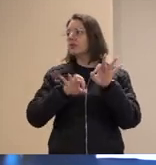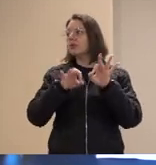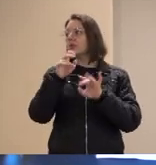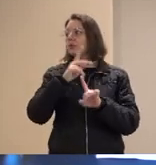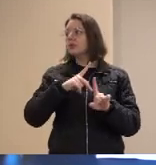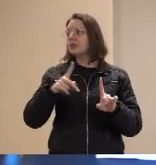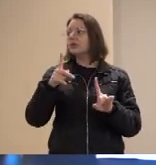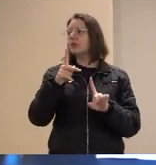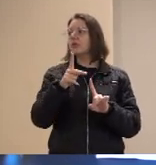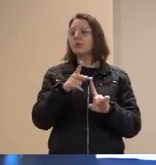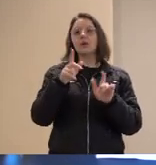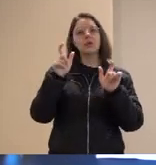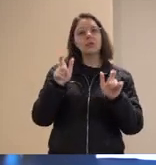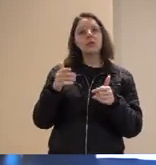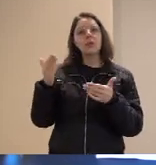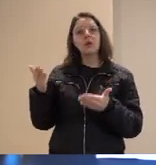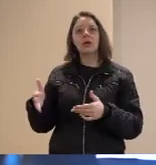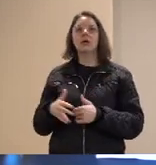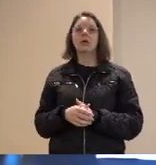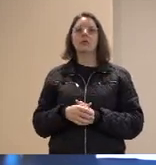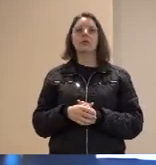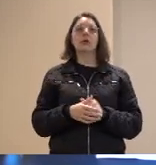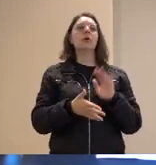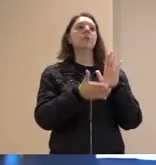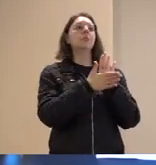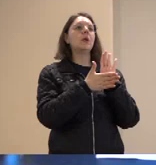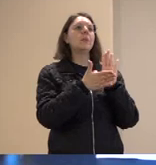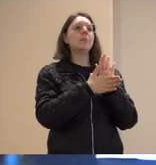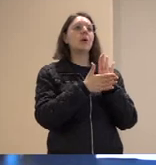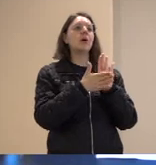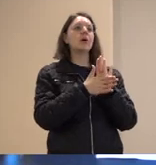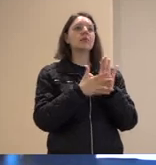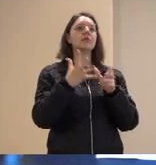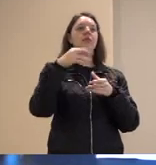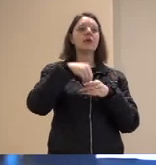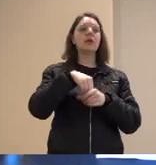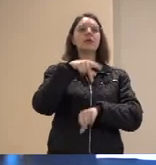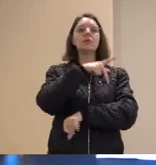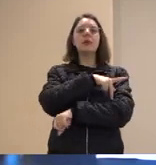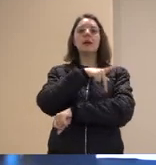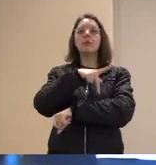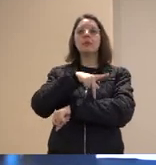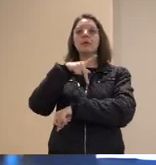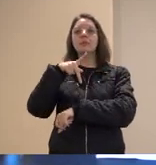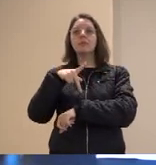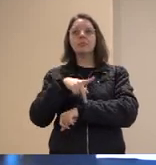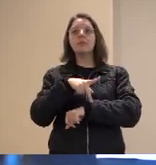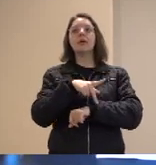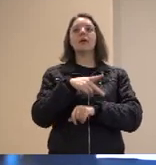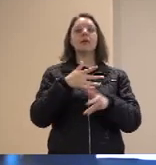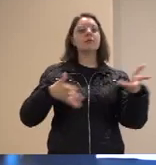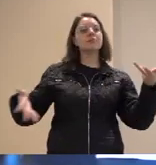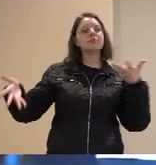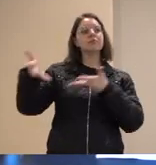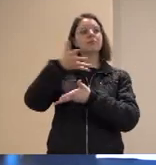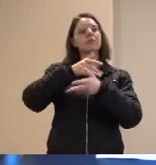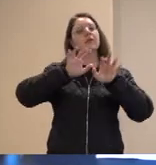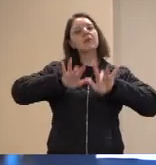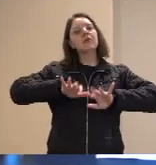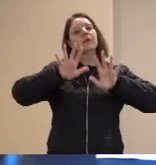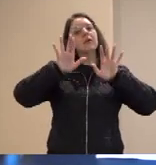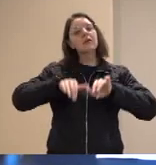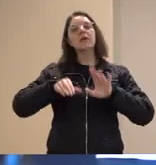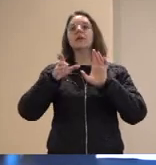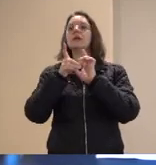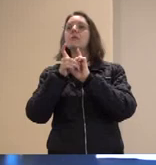daquele local, na proposta política pedagógica construída de forma participativa,